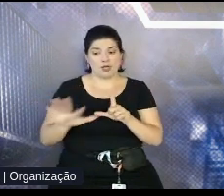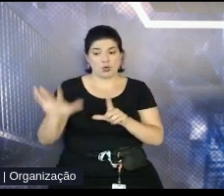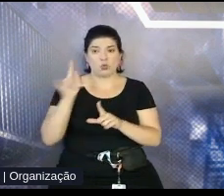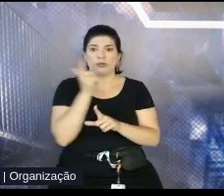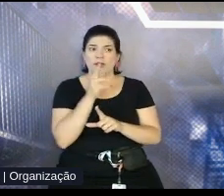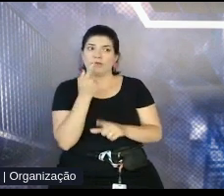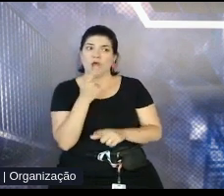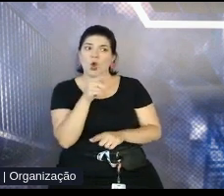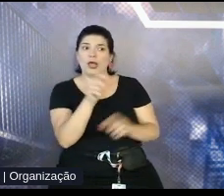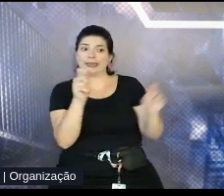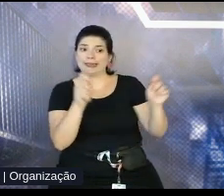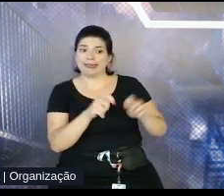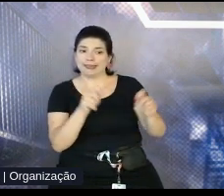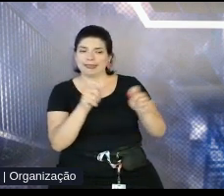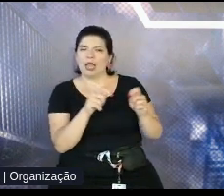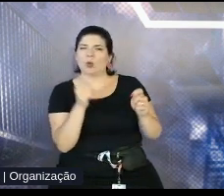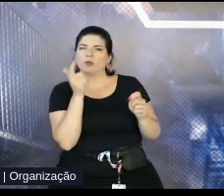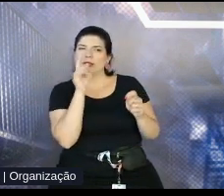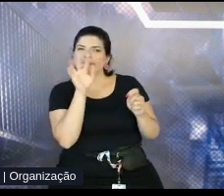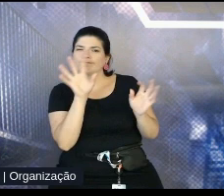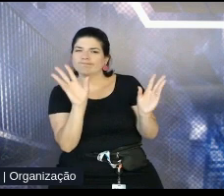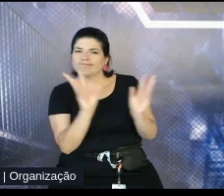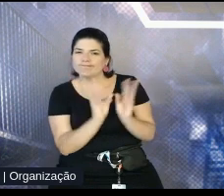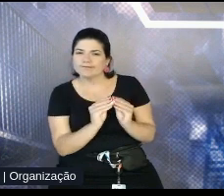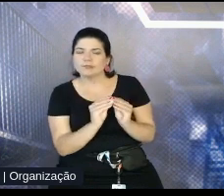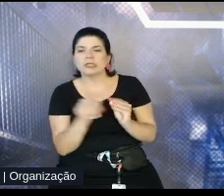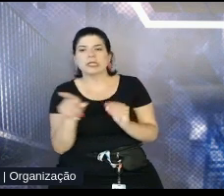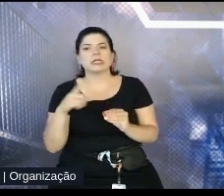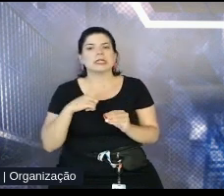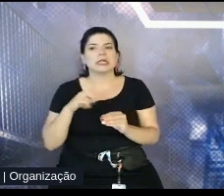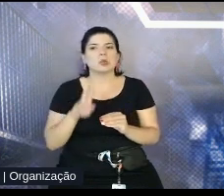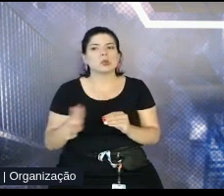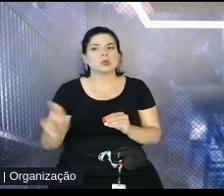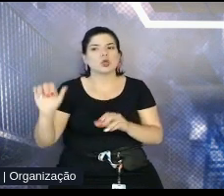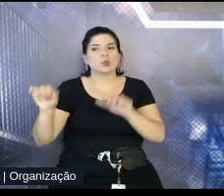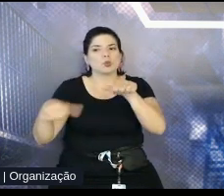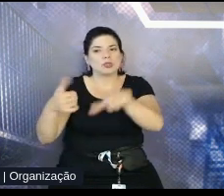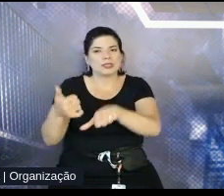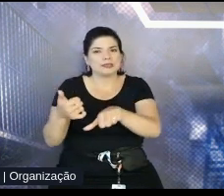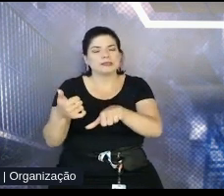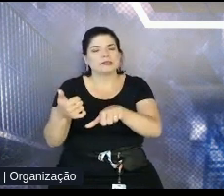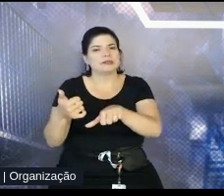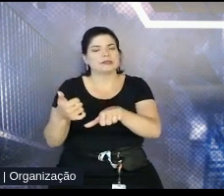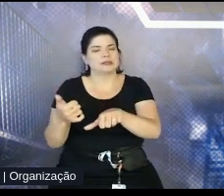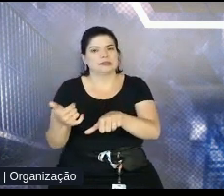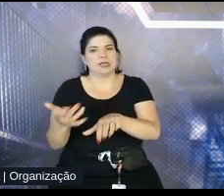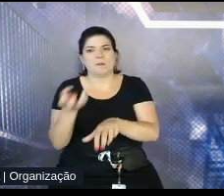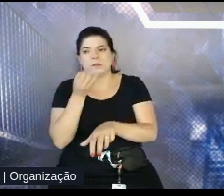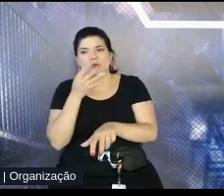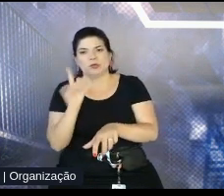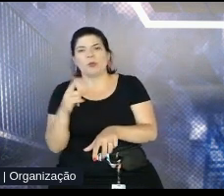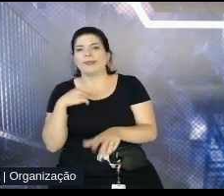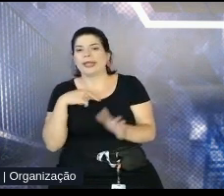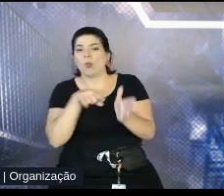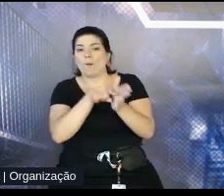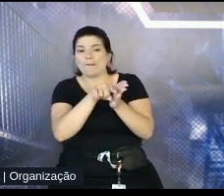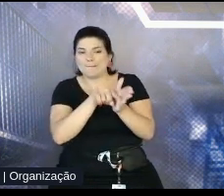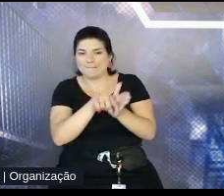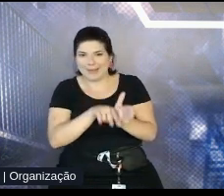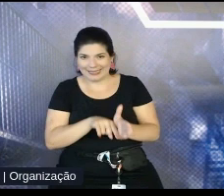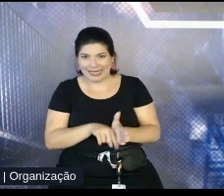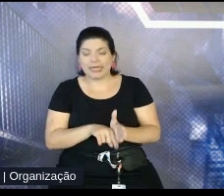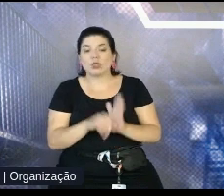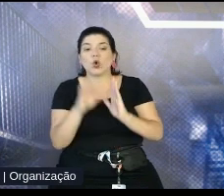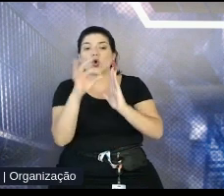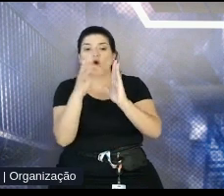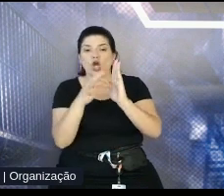dar uma otimizada, aqui você utilizou uma biblioteca que está depreciada. Então, é feita uma análise do código que foi escrito,